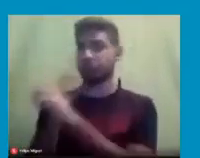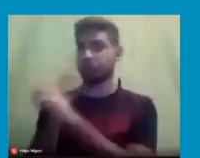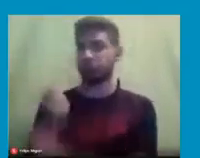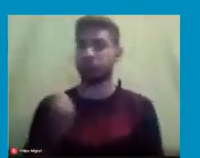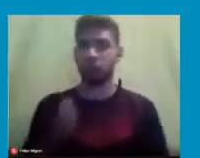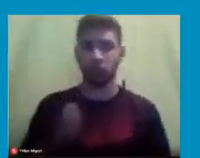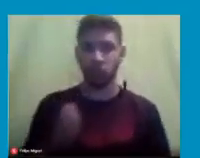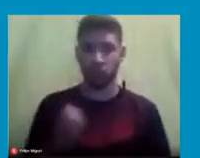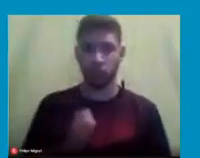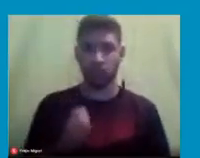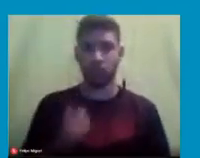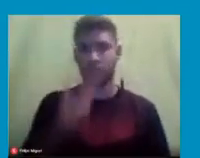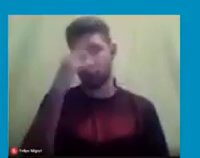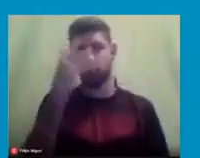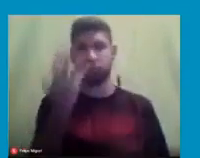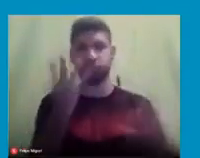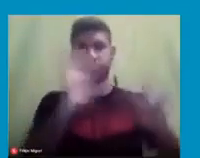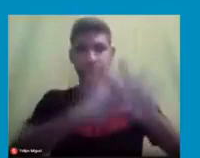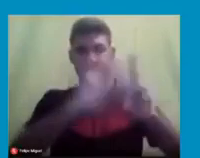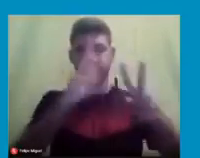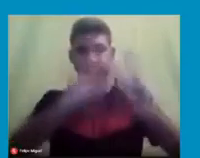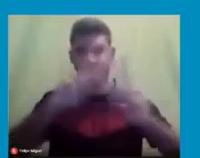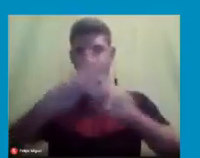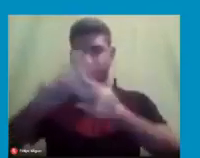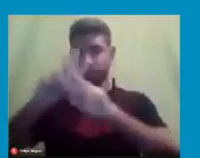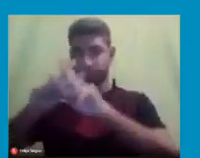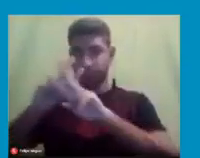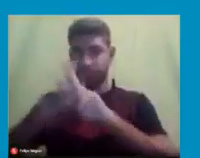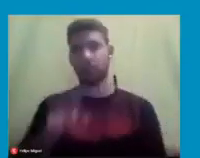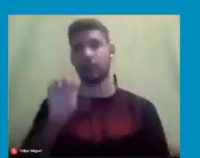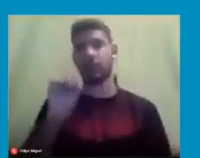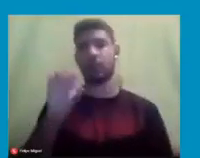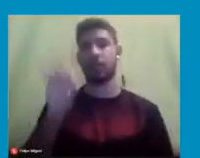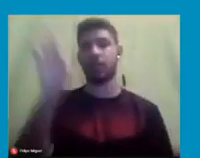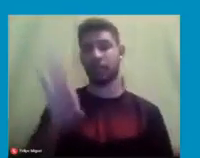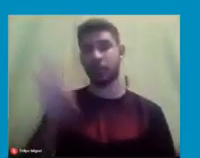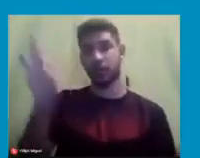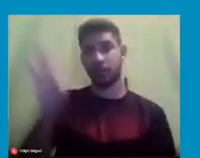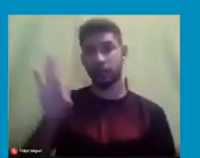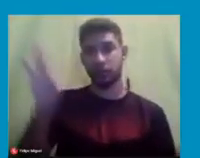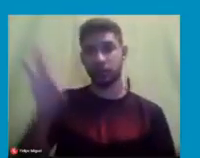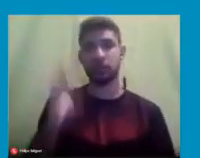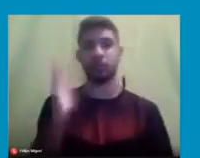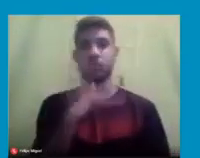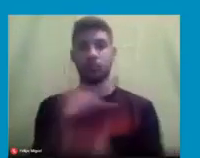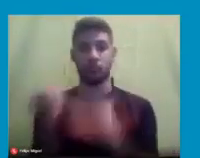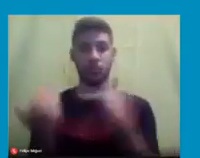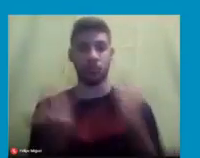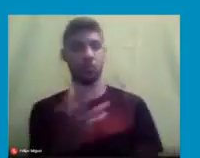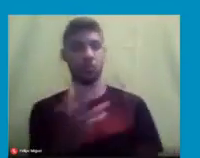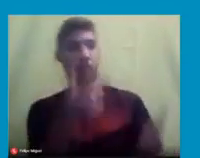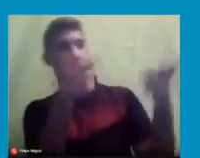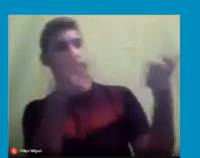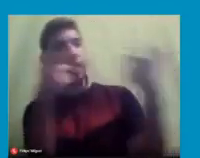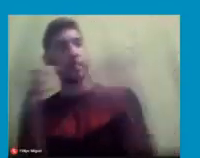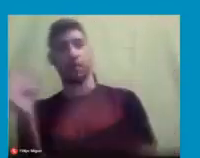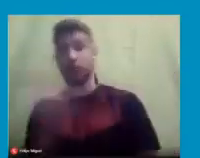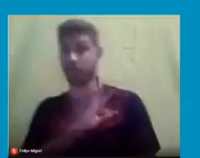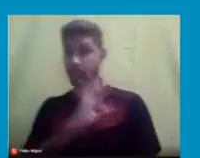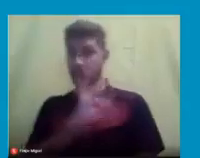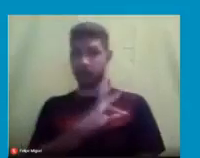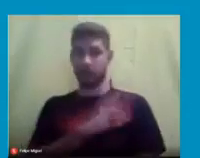pessoas encarceradas, o número. Olha, 80% das pessoas mortas pela polícia no Rio de Janeiro são